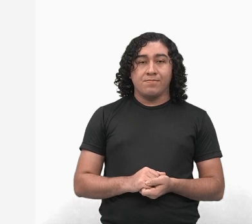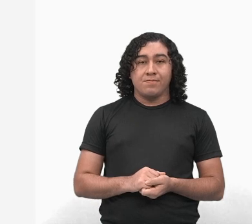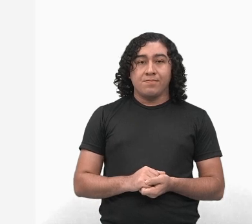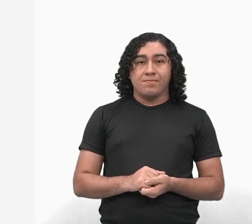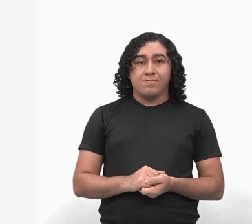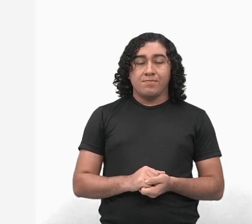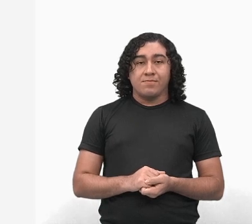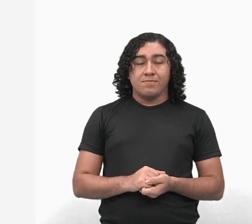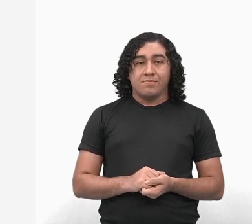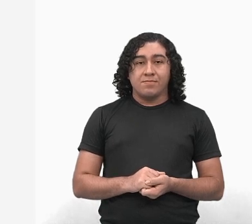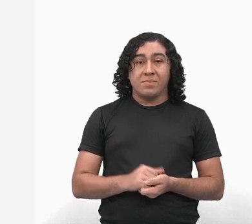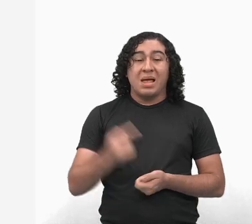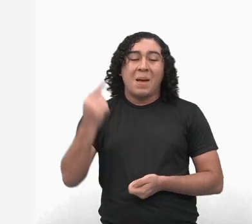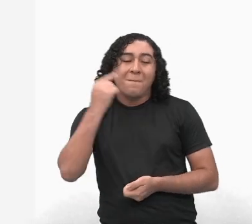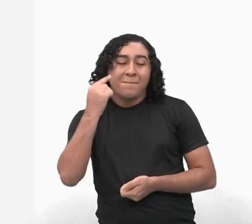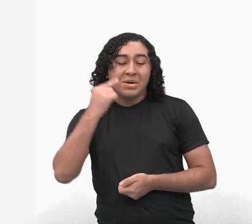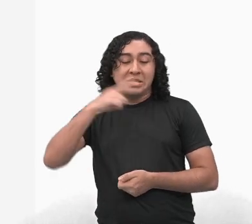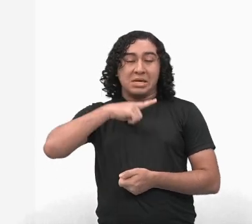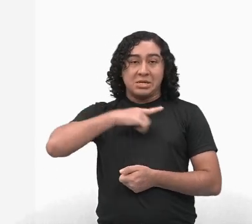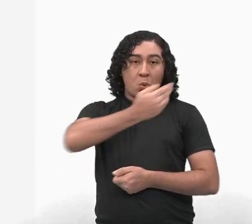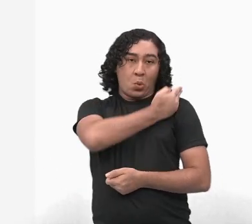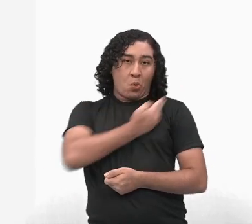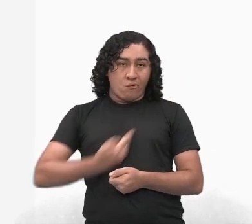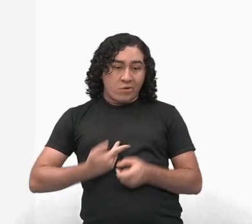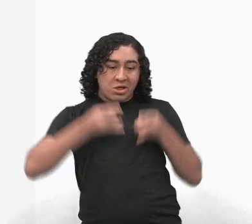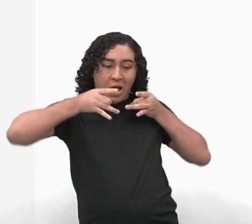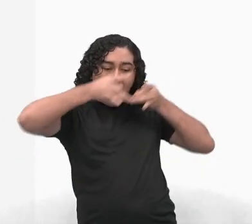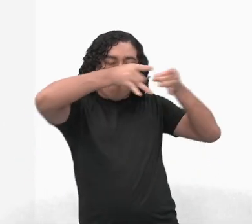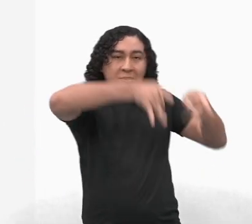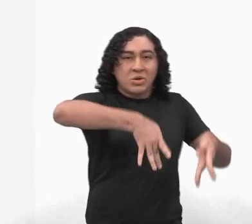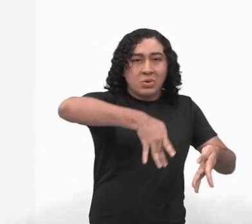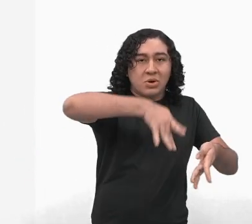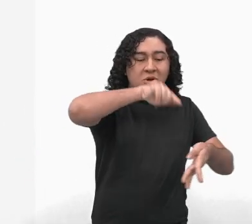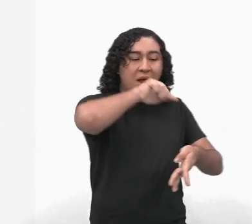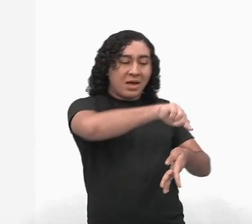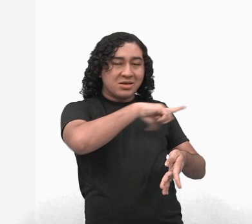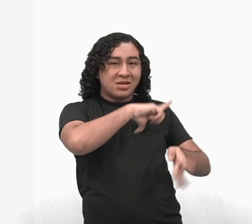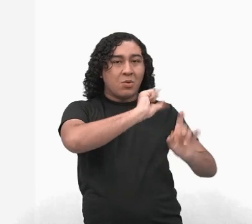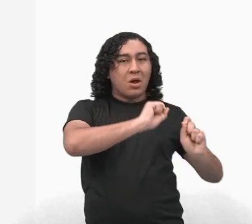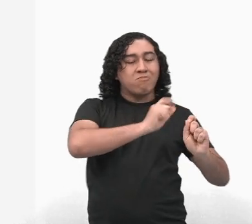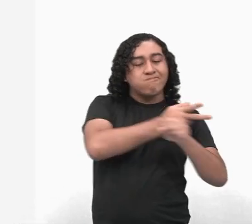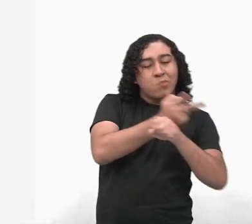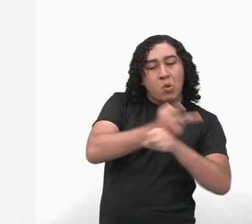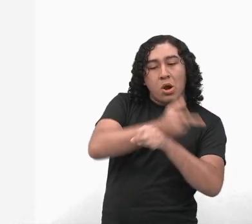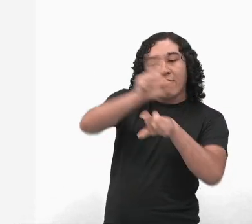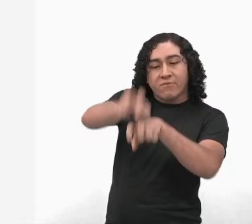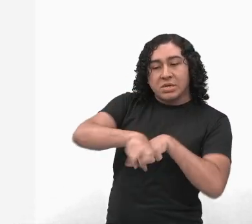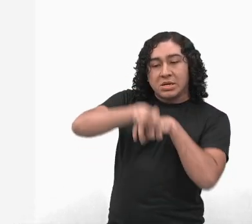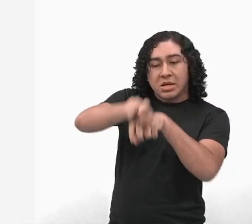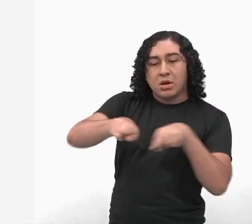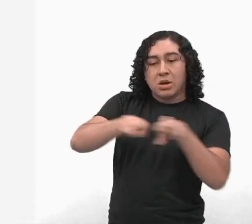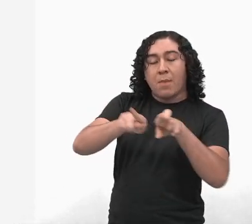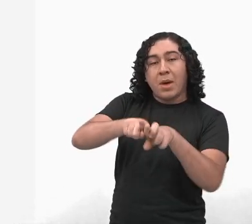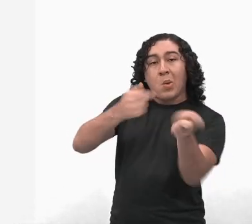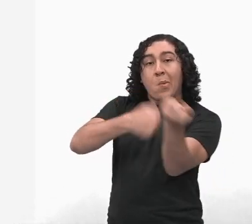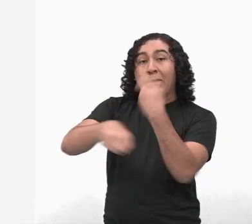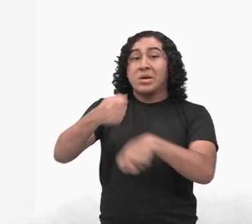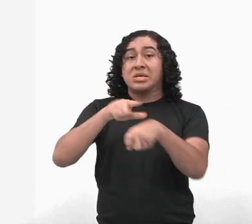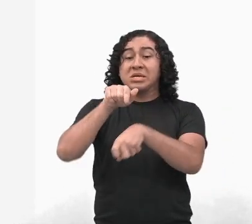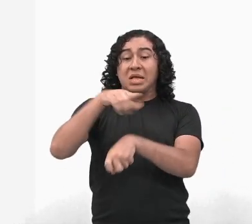Revoltados contra o abandono pelo governo, eles se uniram aos fazendeiros e comerciantes da região, que também